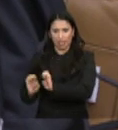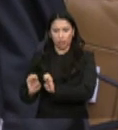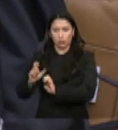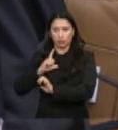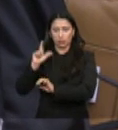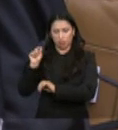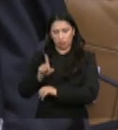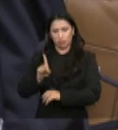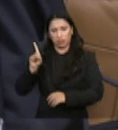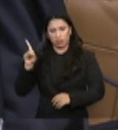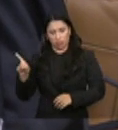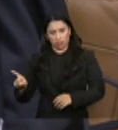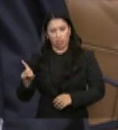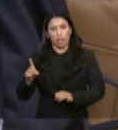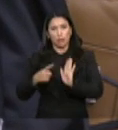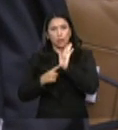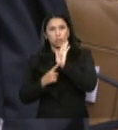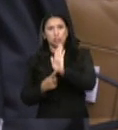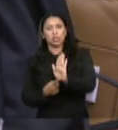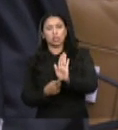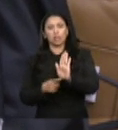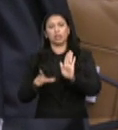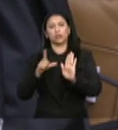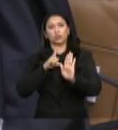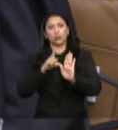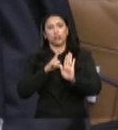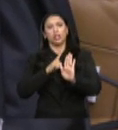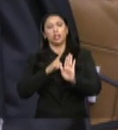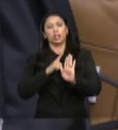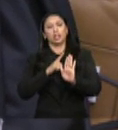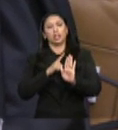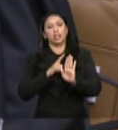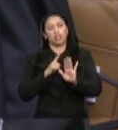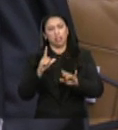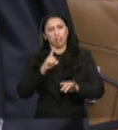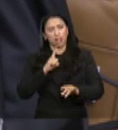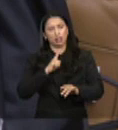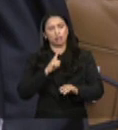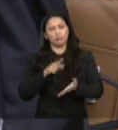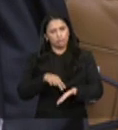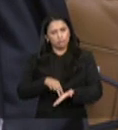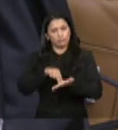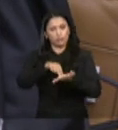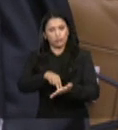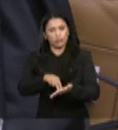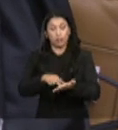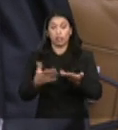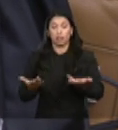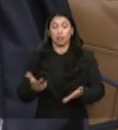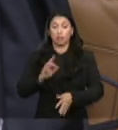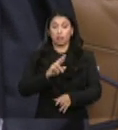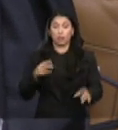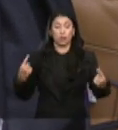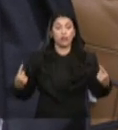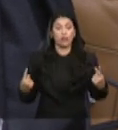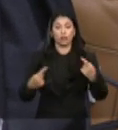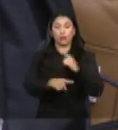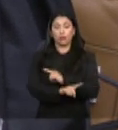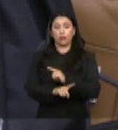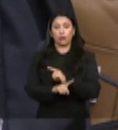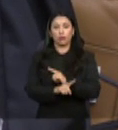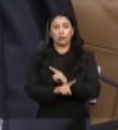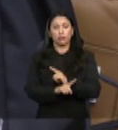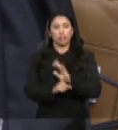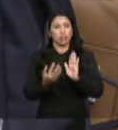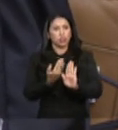transforma não aniquila renova não divorcia aproxima